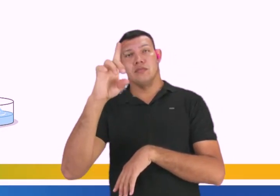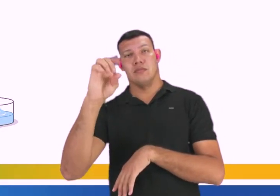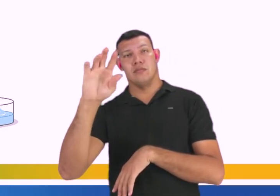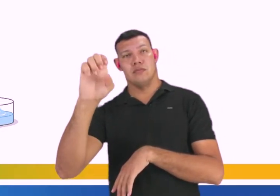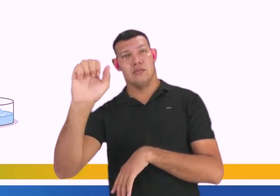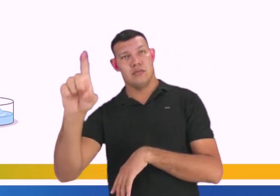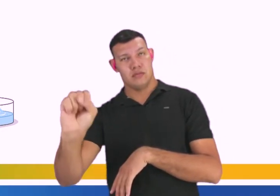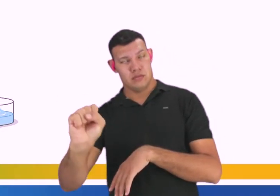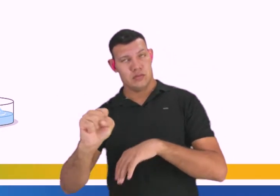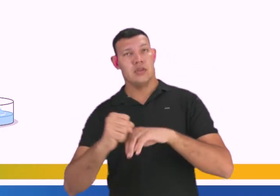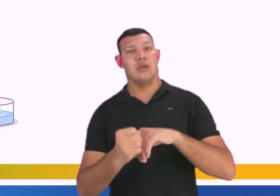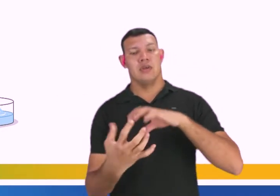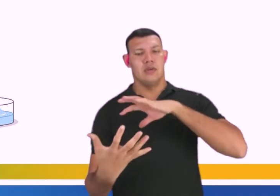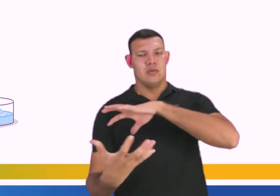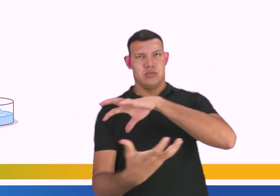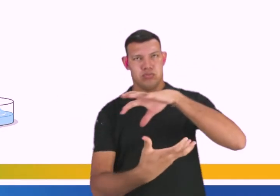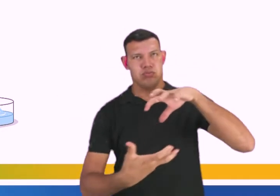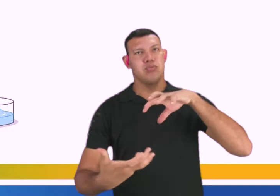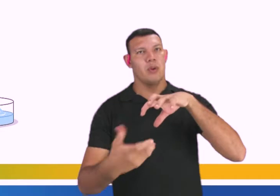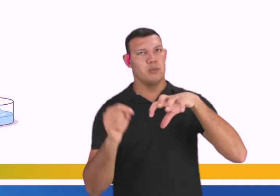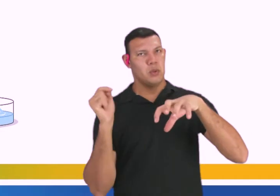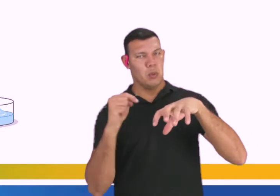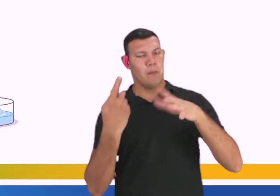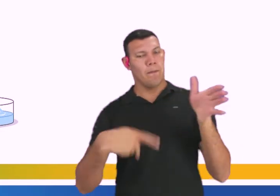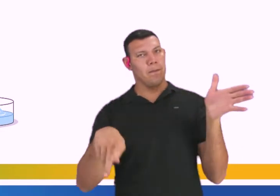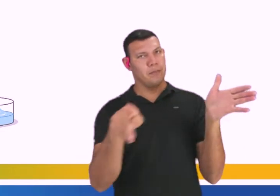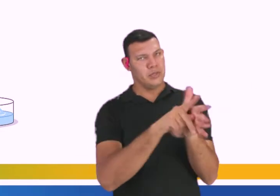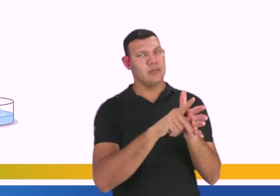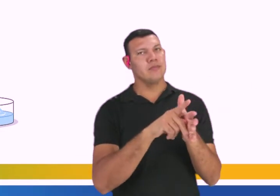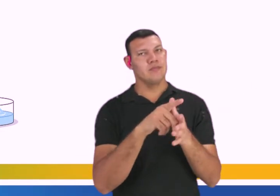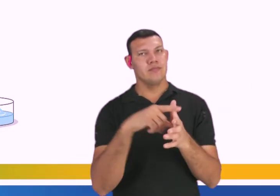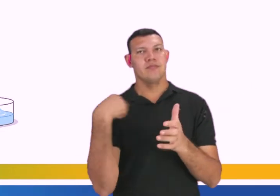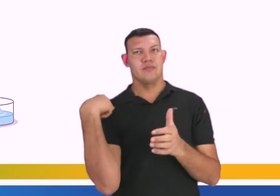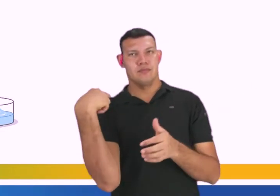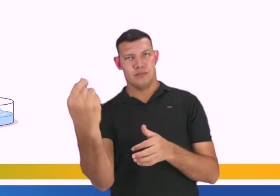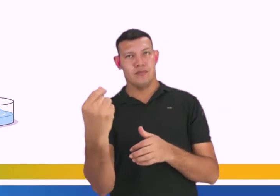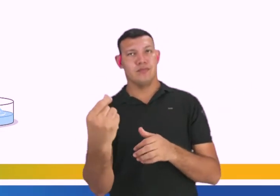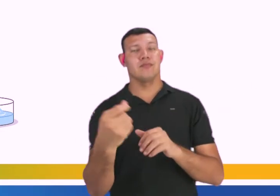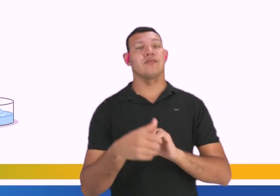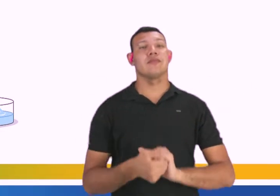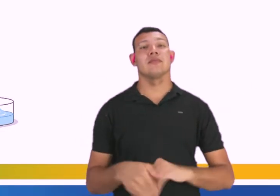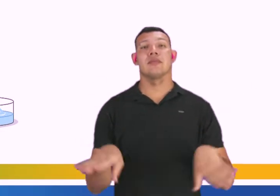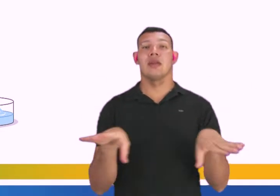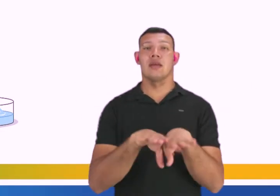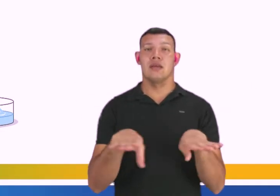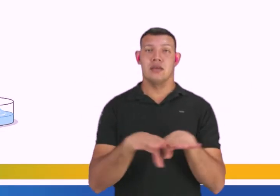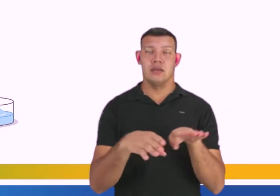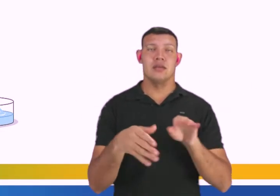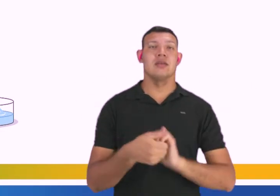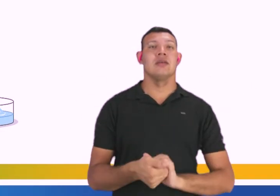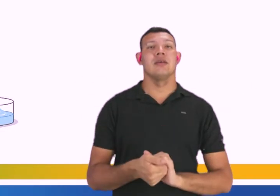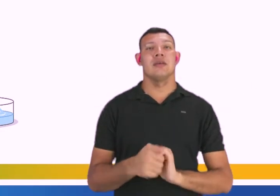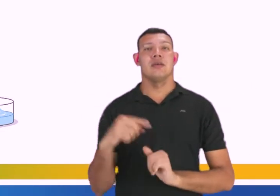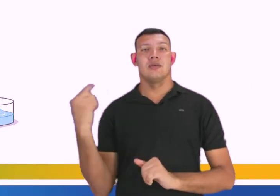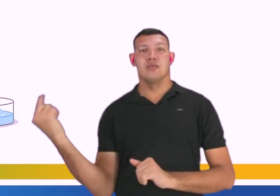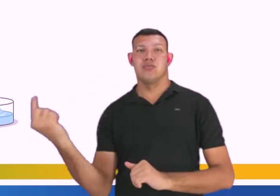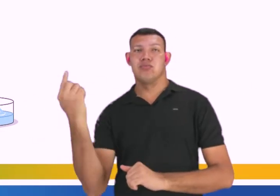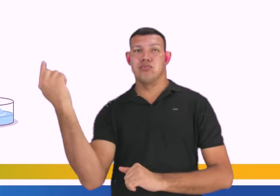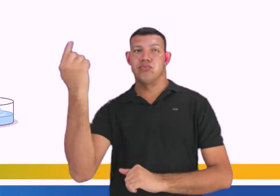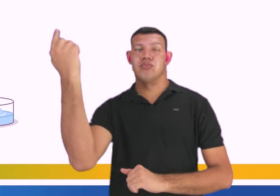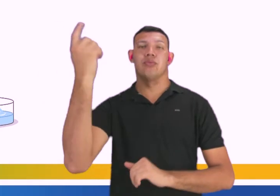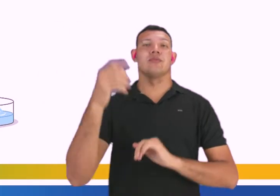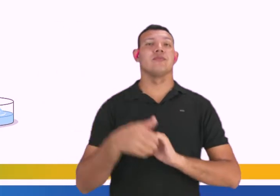valor da gravidade da Terra, que é uma aceleração. E também vai depender da altura. Tu verifica na imagem que